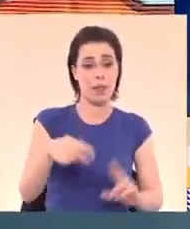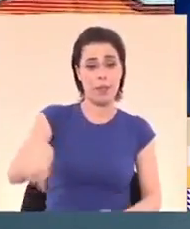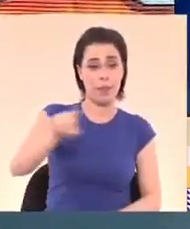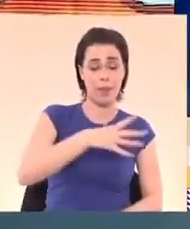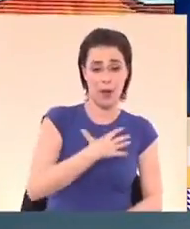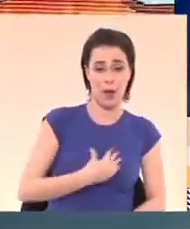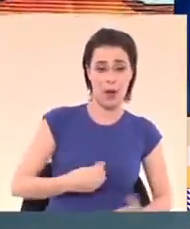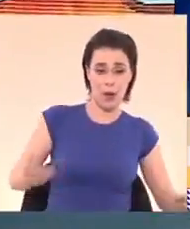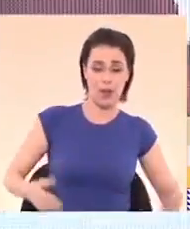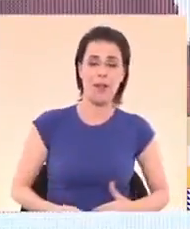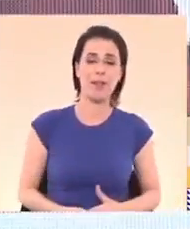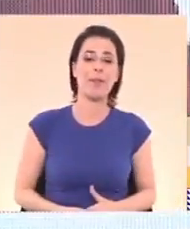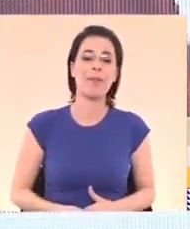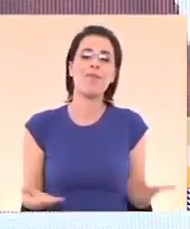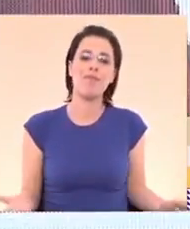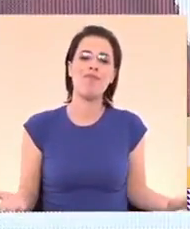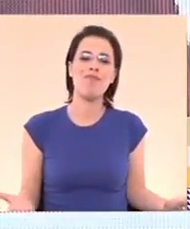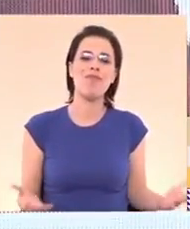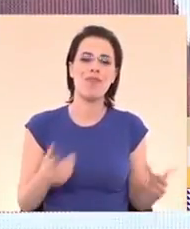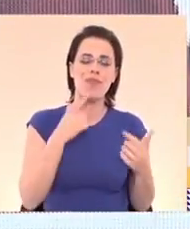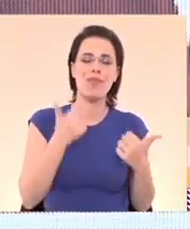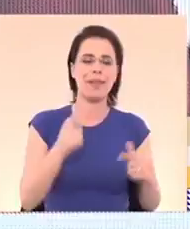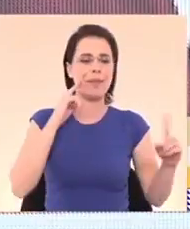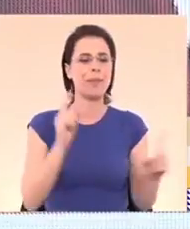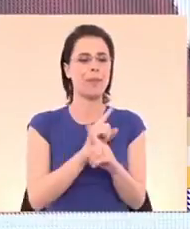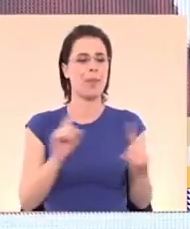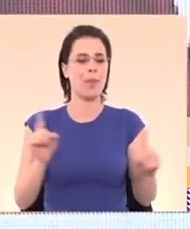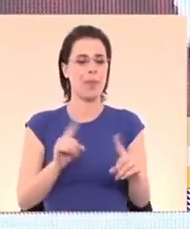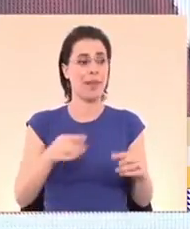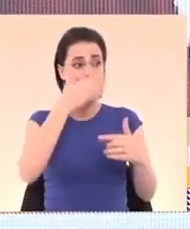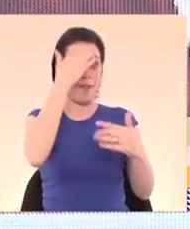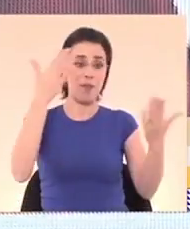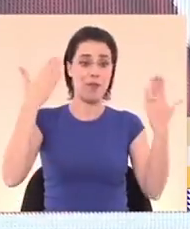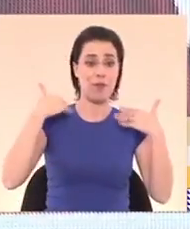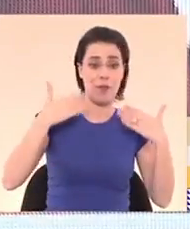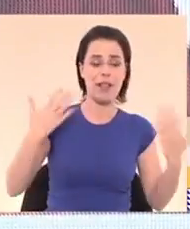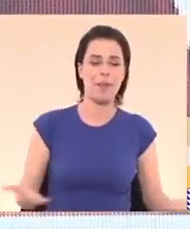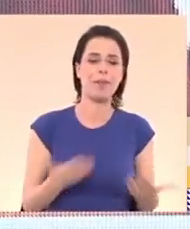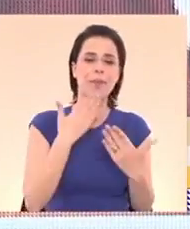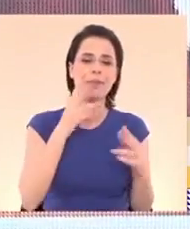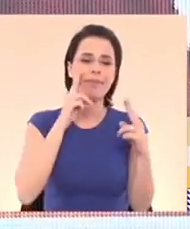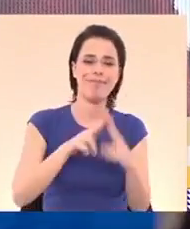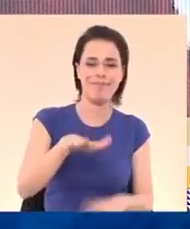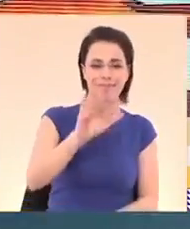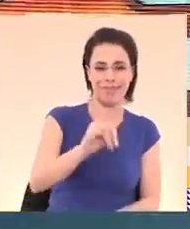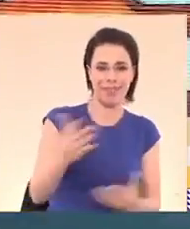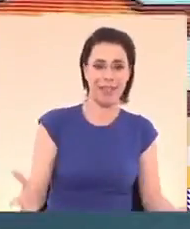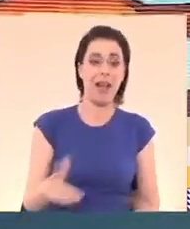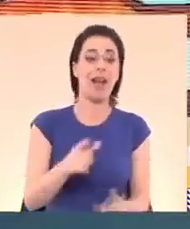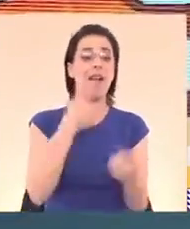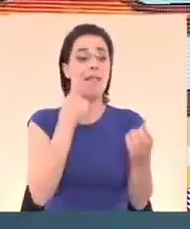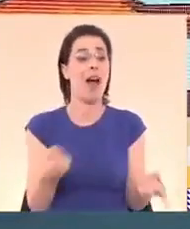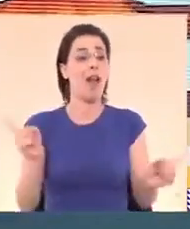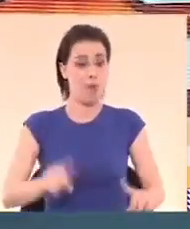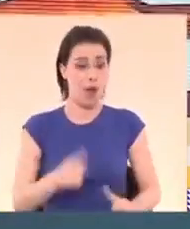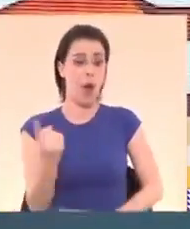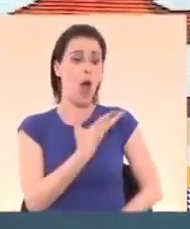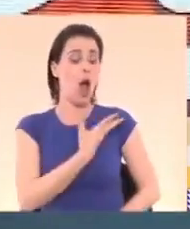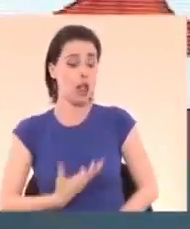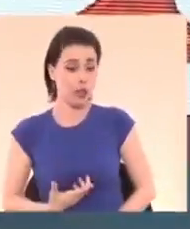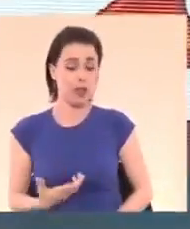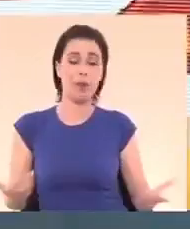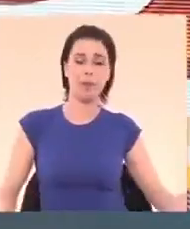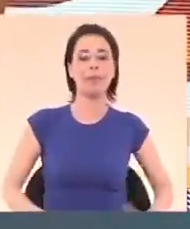gostem e acho que vão ser boas músicas para este verão. Muito obrigado e até já. Obrigado a ti. O Salvador vai voltar ao nosso palco do